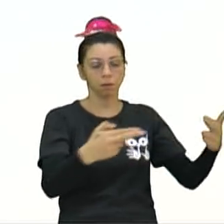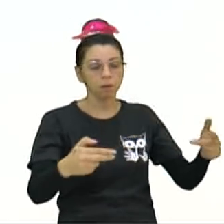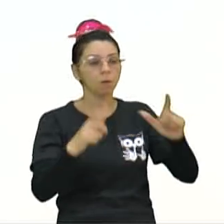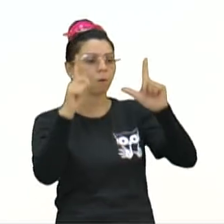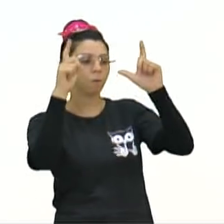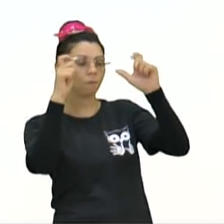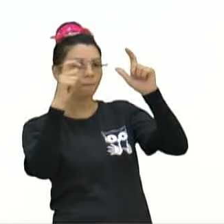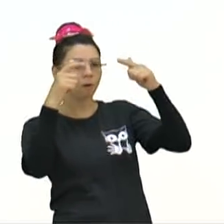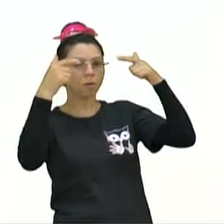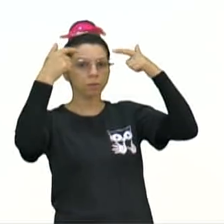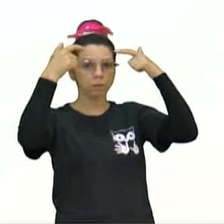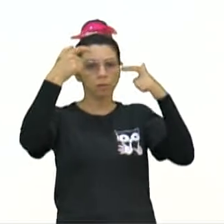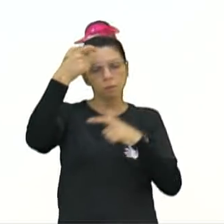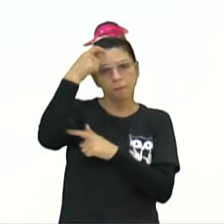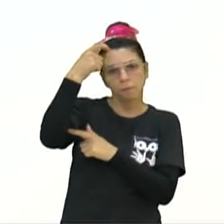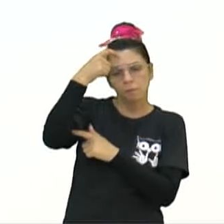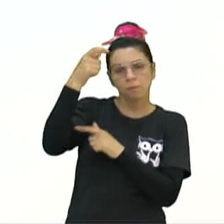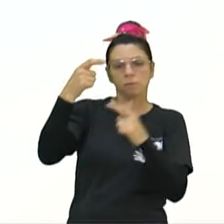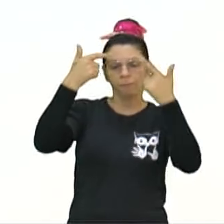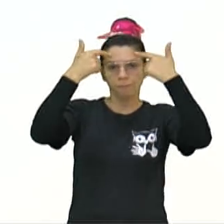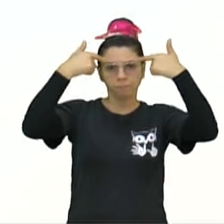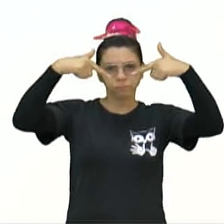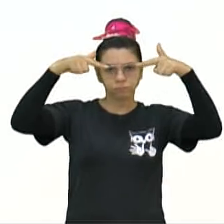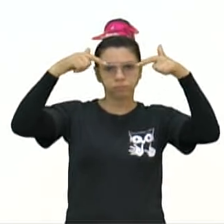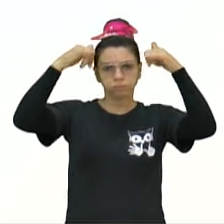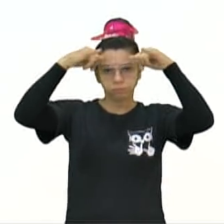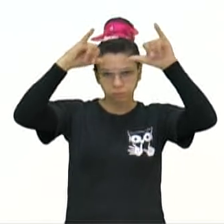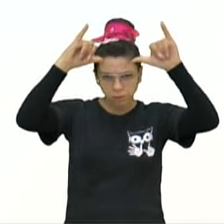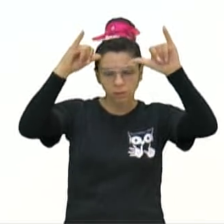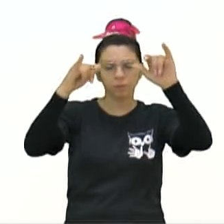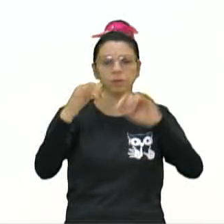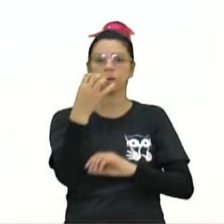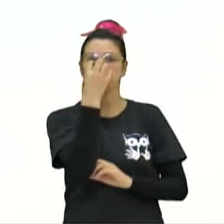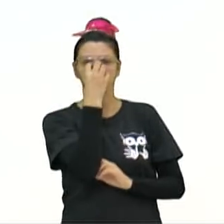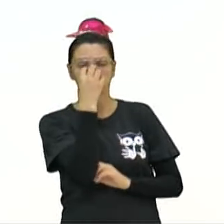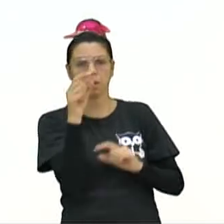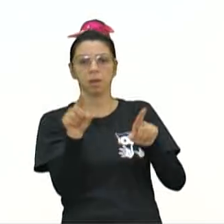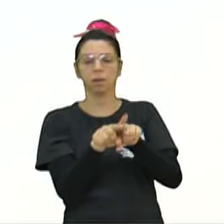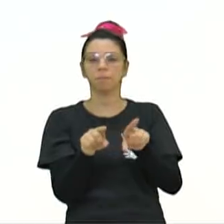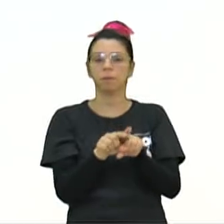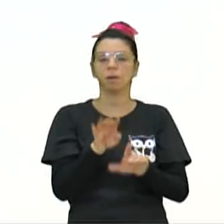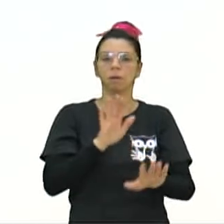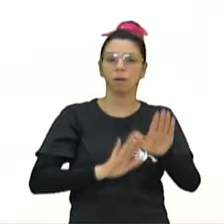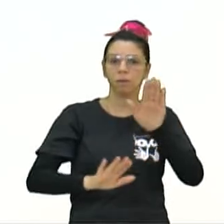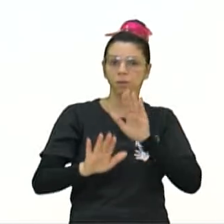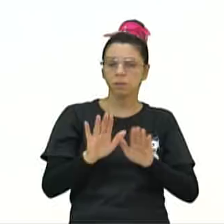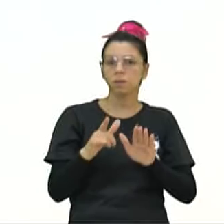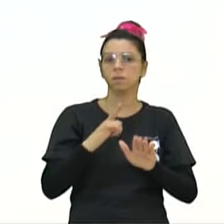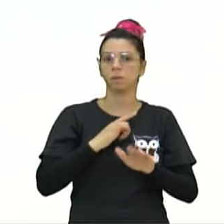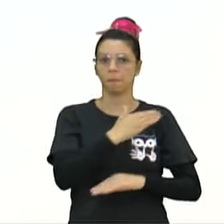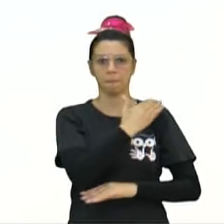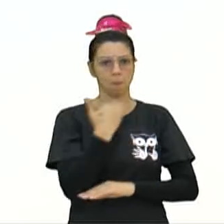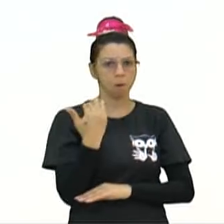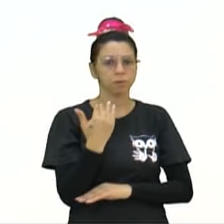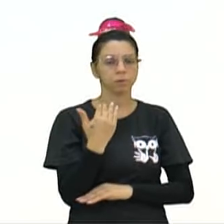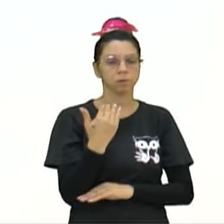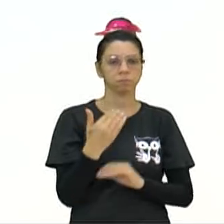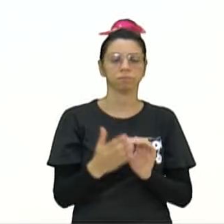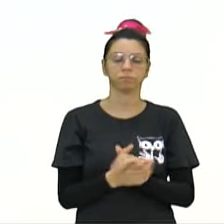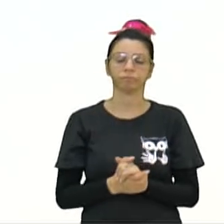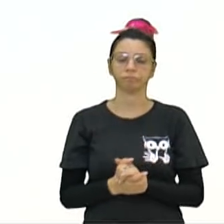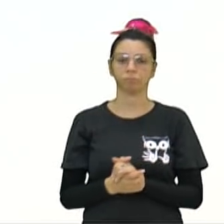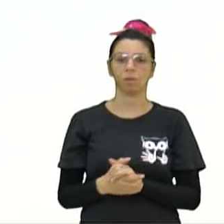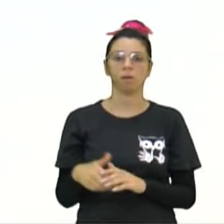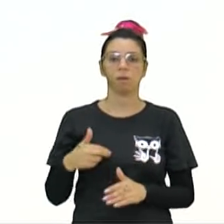com chifres, nariz de palhaço e até mesmo com ameaças de morte. Não me deixei abalar por